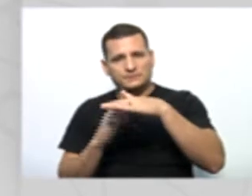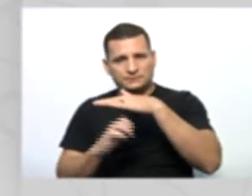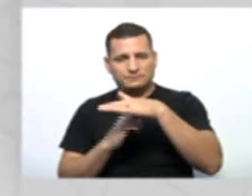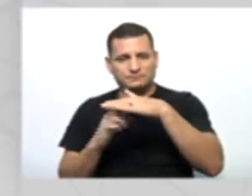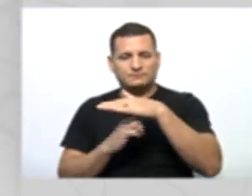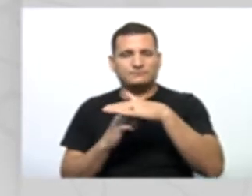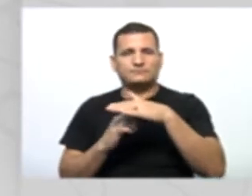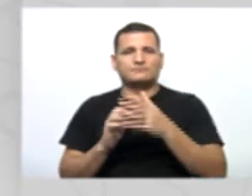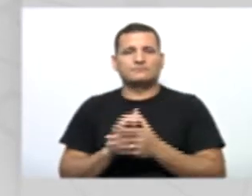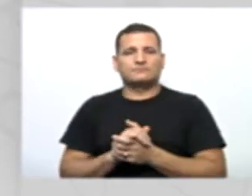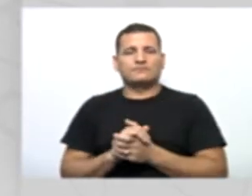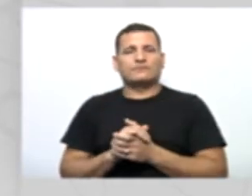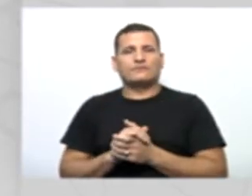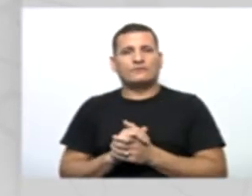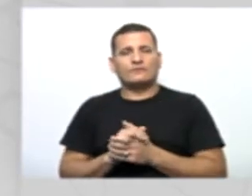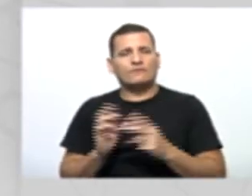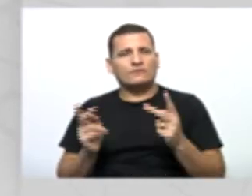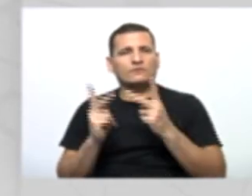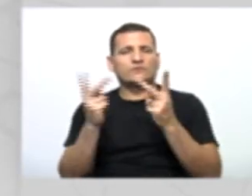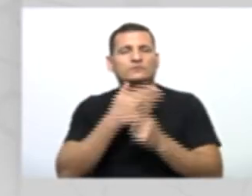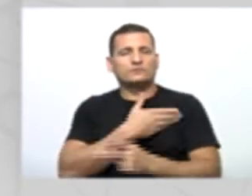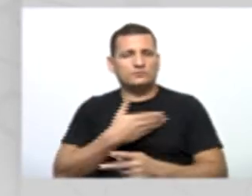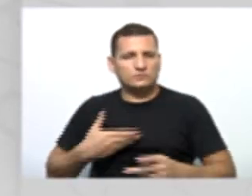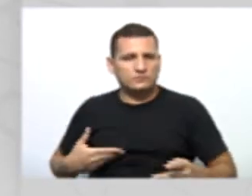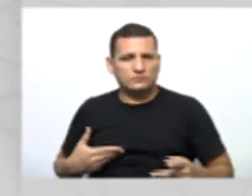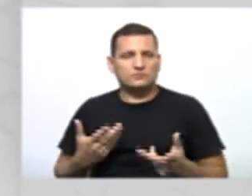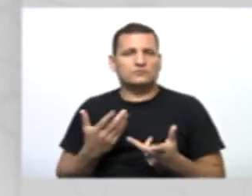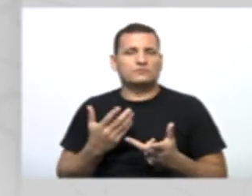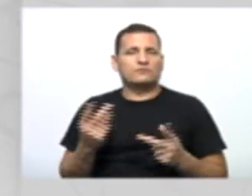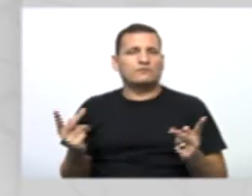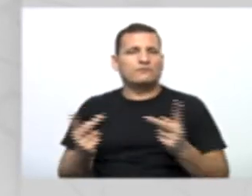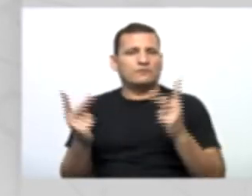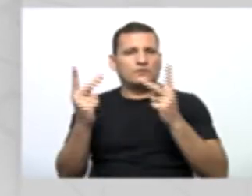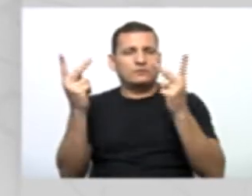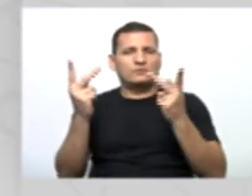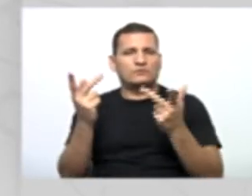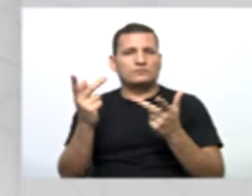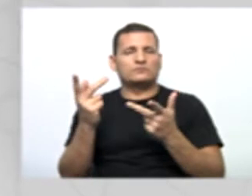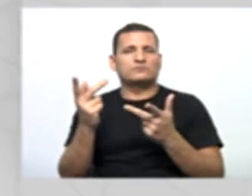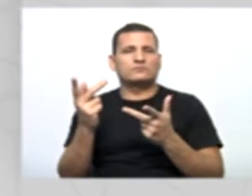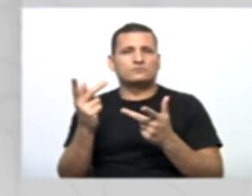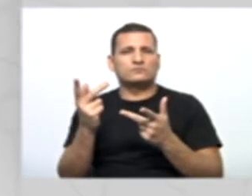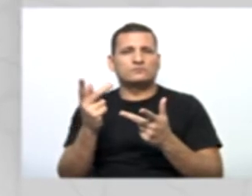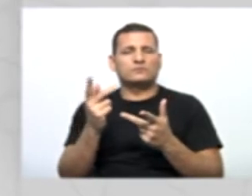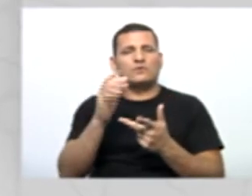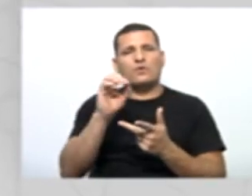empresa, os valores do órgão público, os valores de uma OCIP ou de uma ONG.